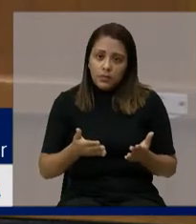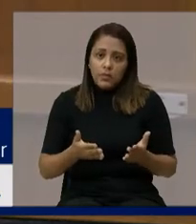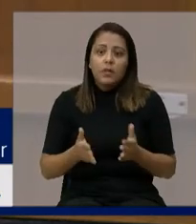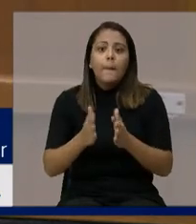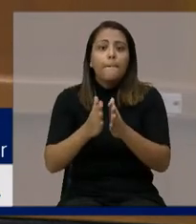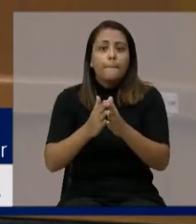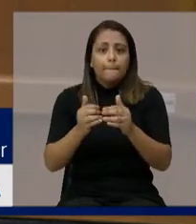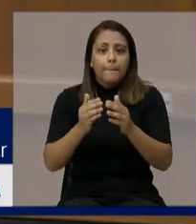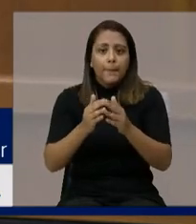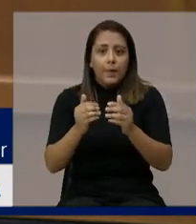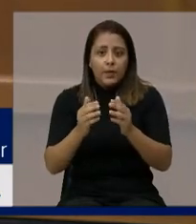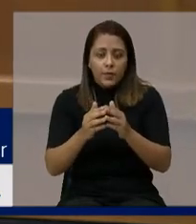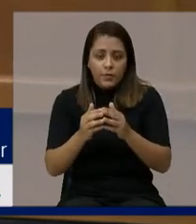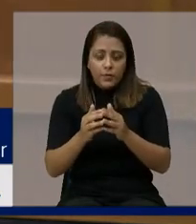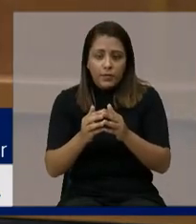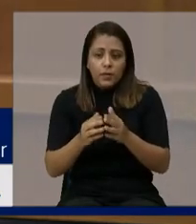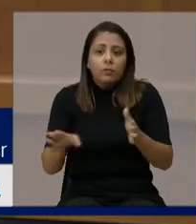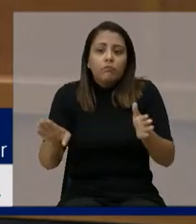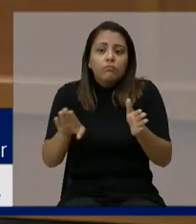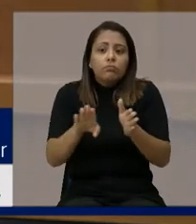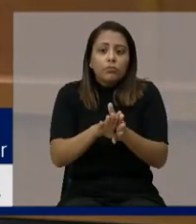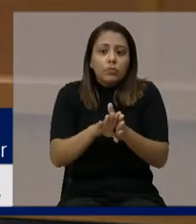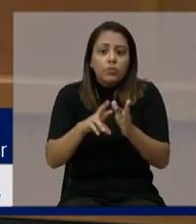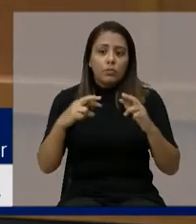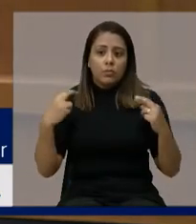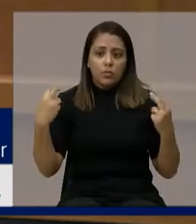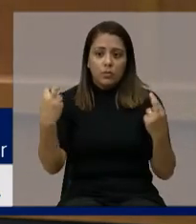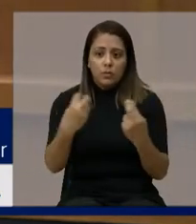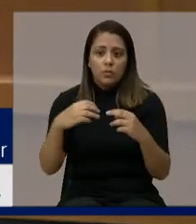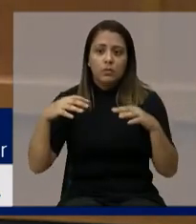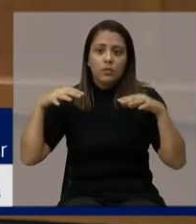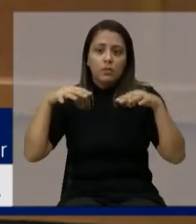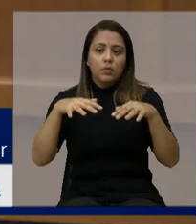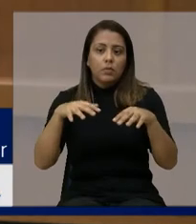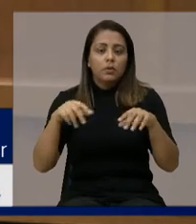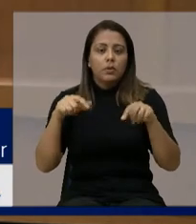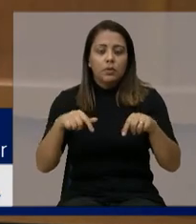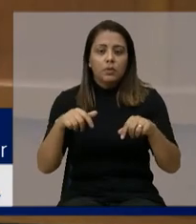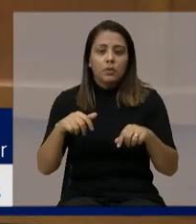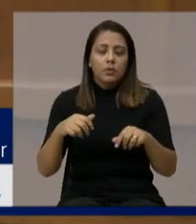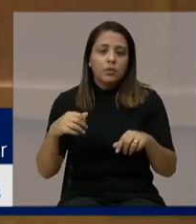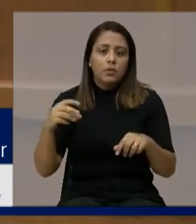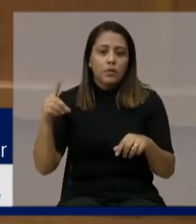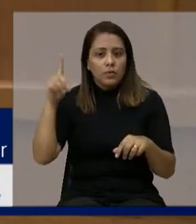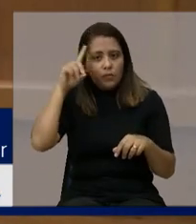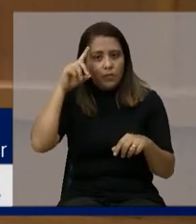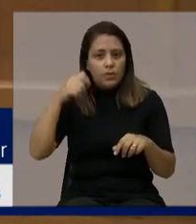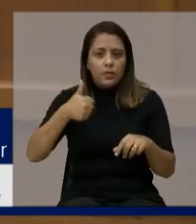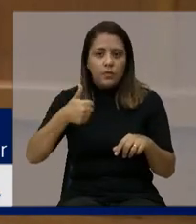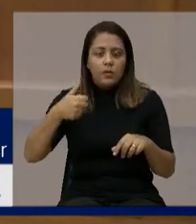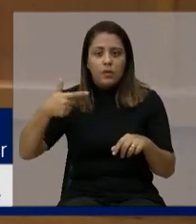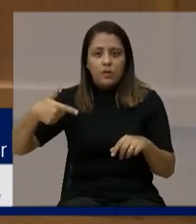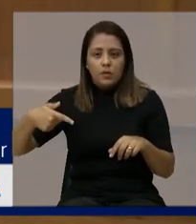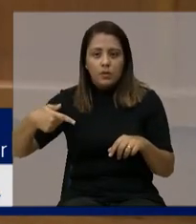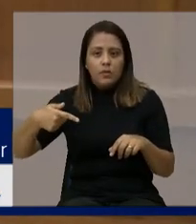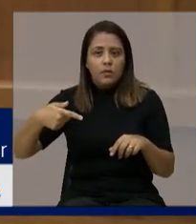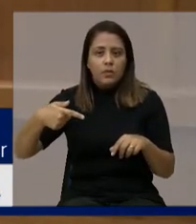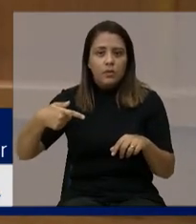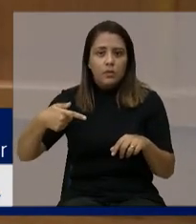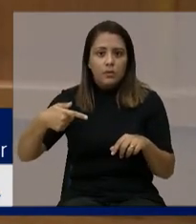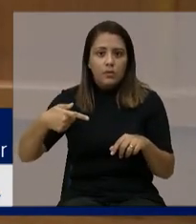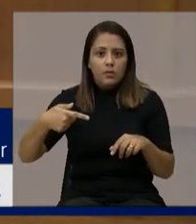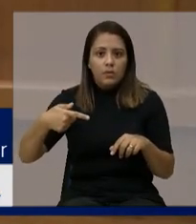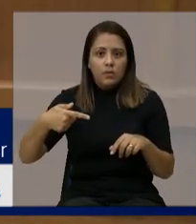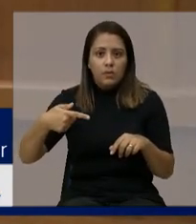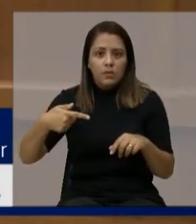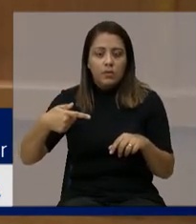deste mandato, que acontecerá no dia 17, e solicito que seja, em vez de 17h30,